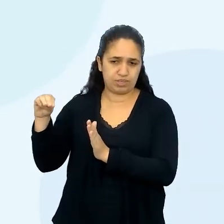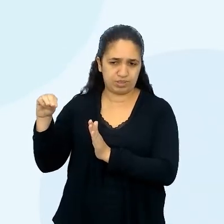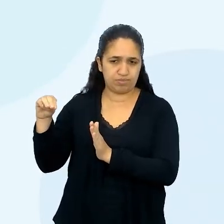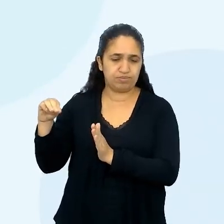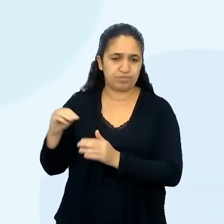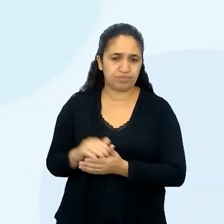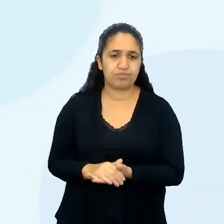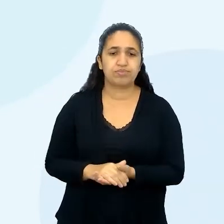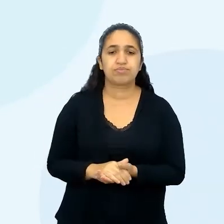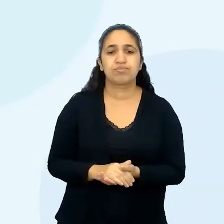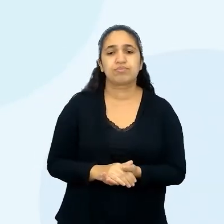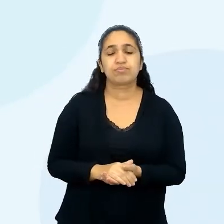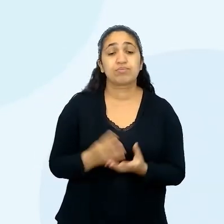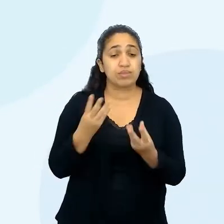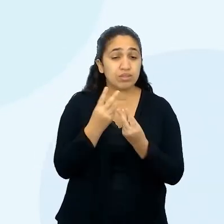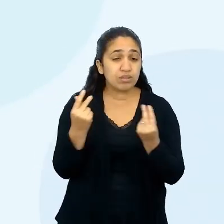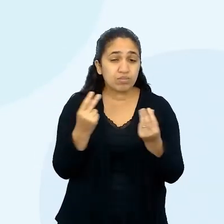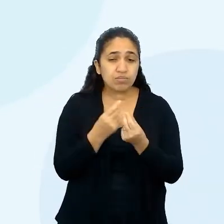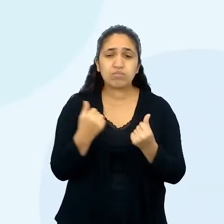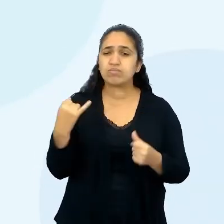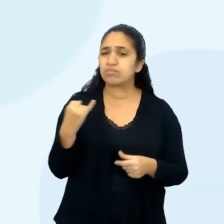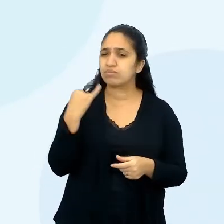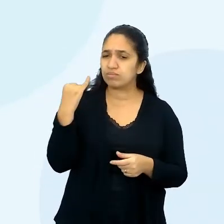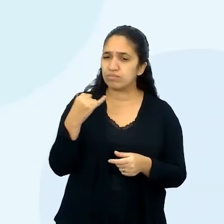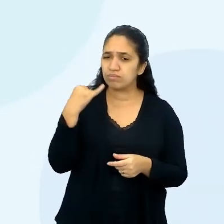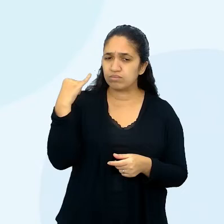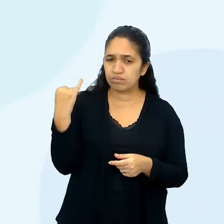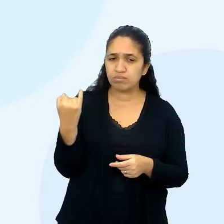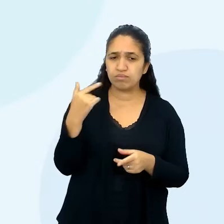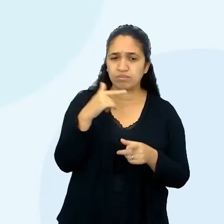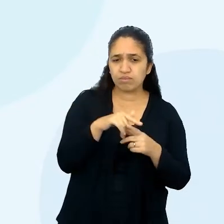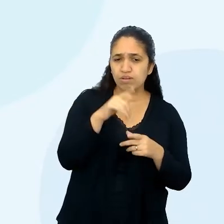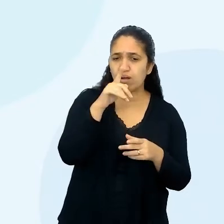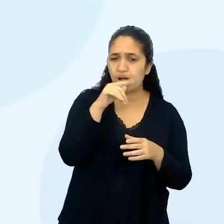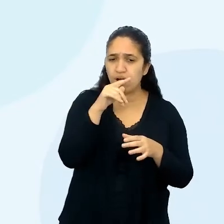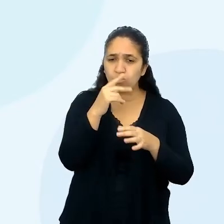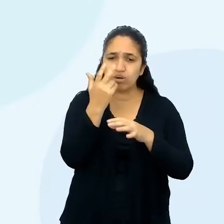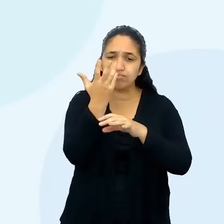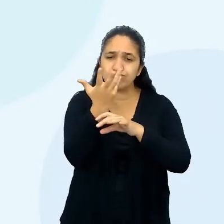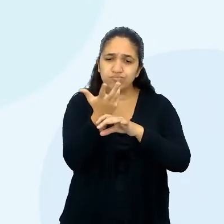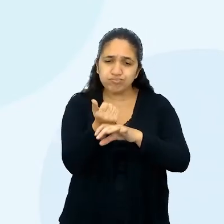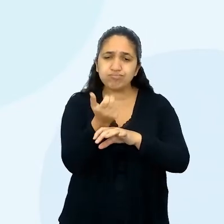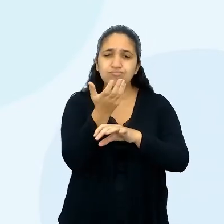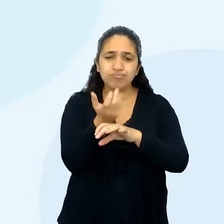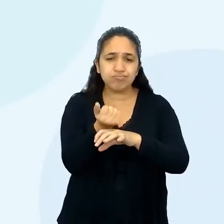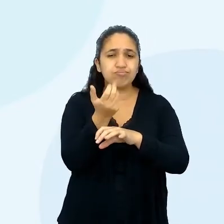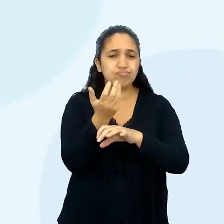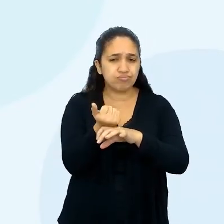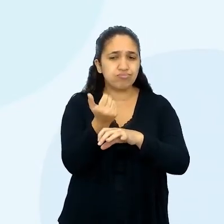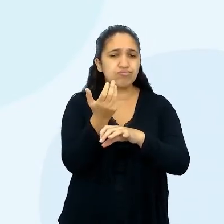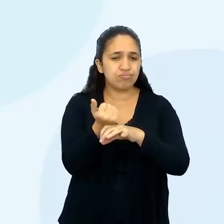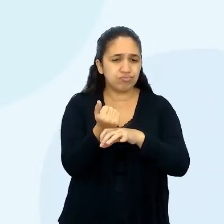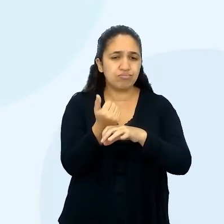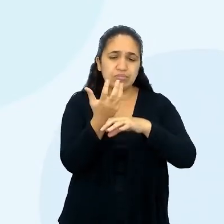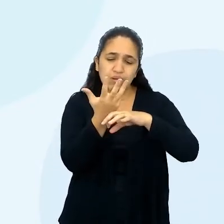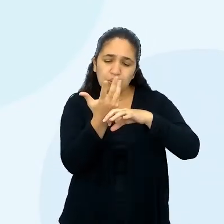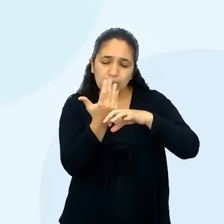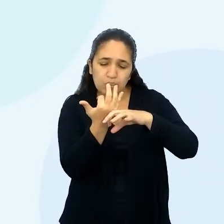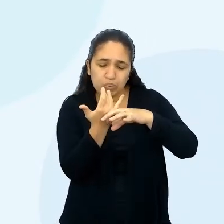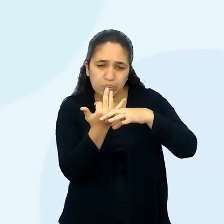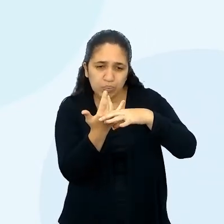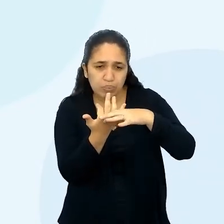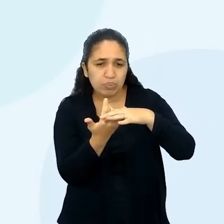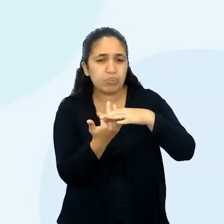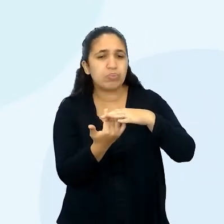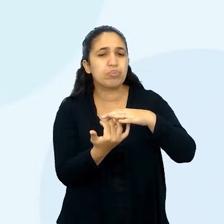0,005 milímetros. A textura é muito importante porque dela depende o volume de água que se infiltra